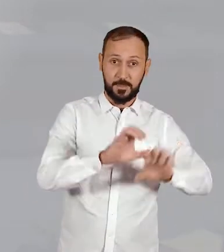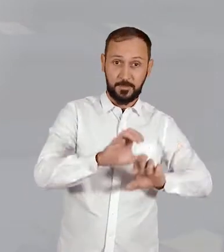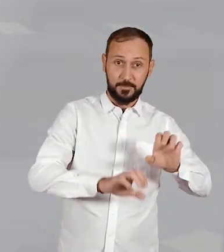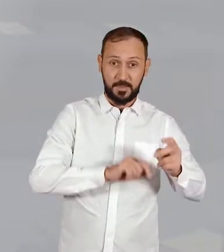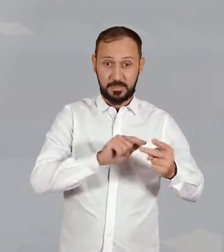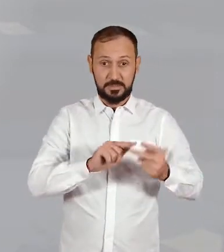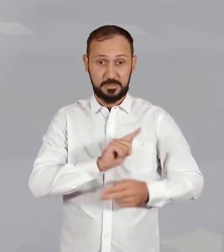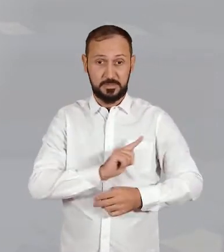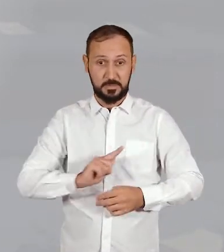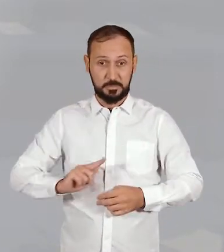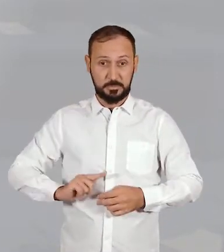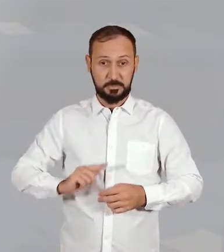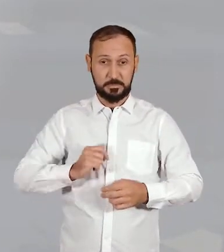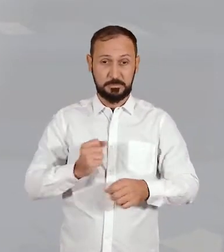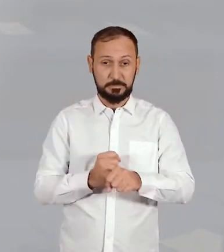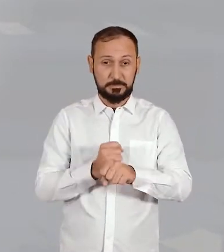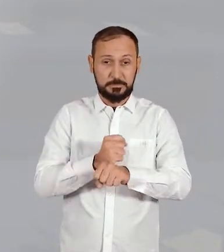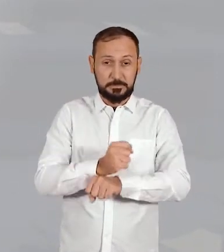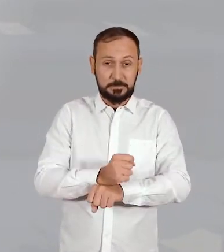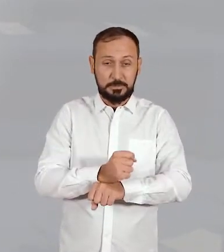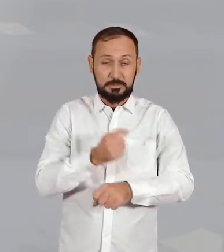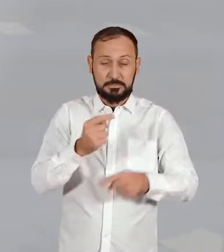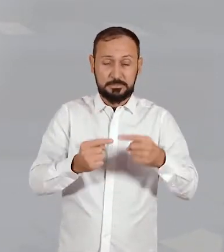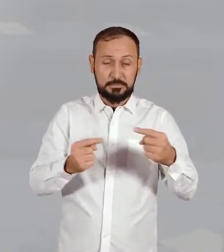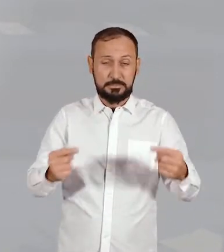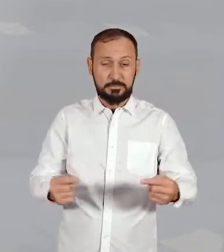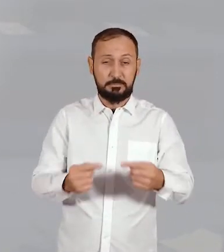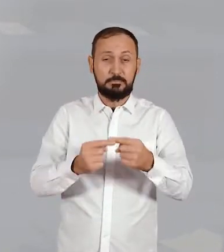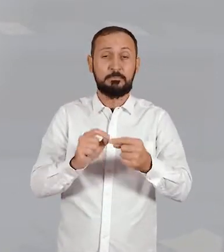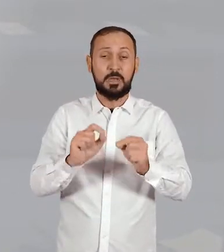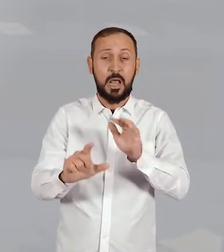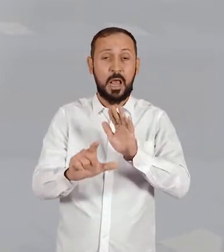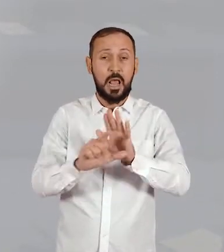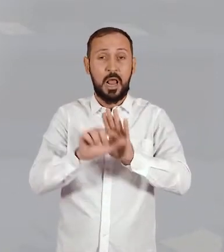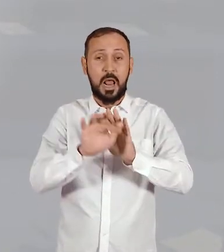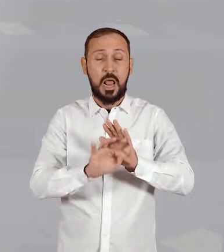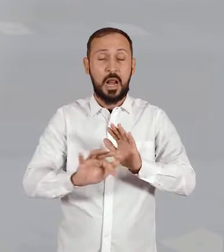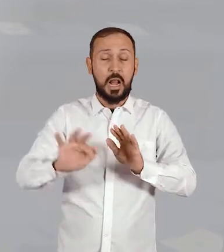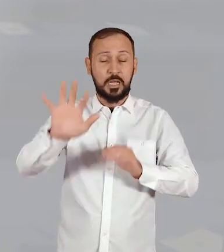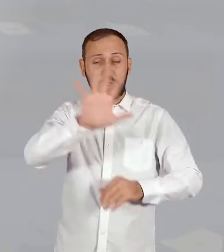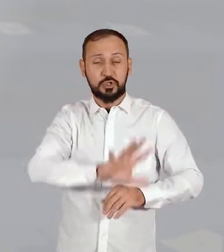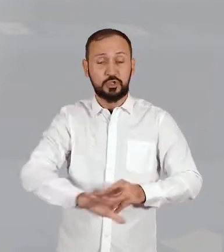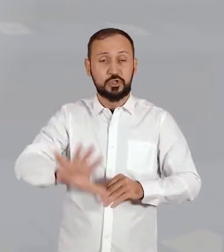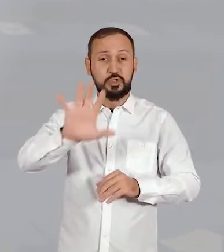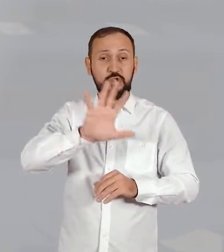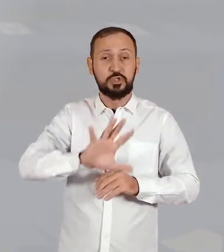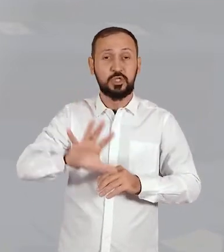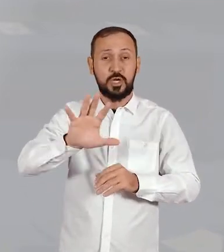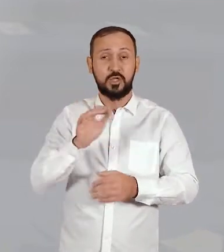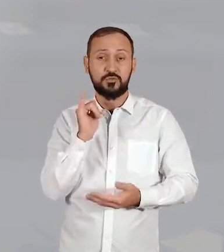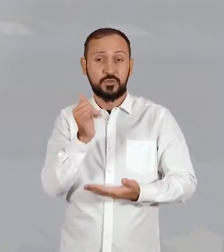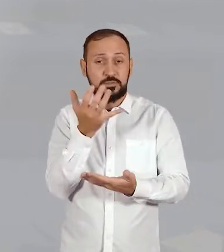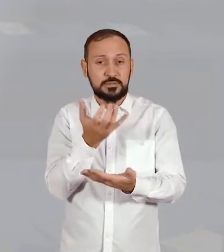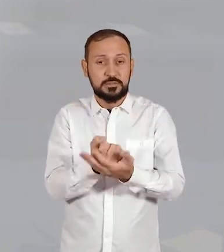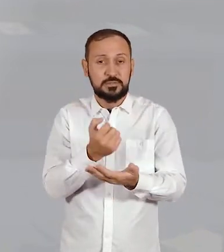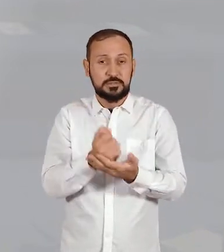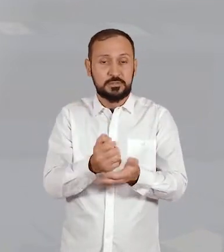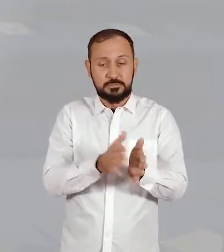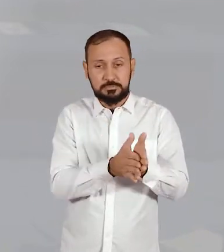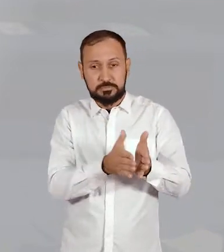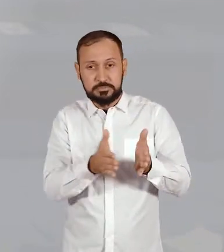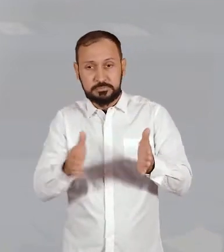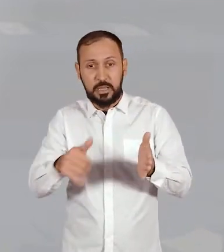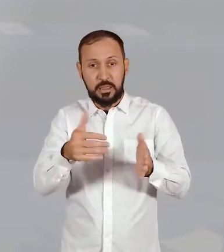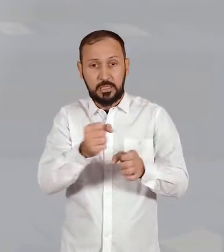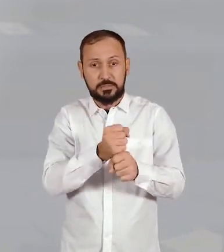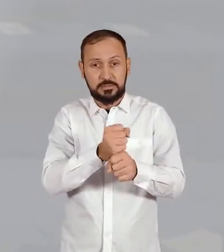Empresas e governos estão em intenso trabalho para adequações que cumpram a nova Lei Geral de Proteção de Dados, que tramitou por